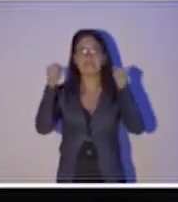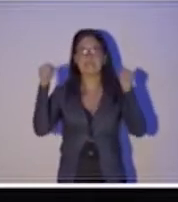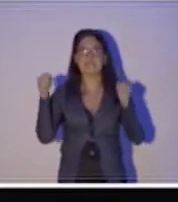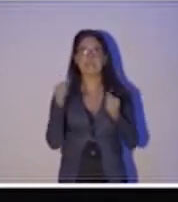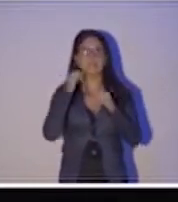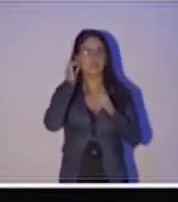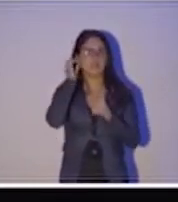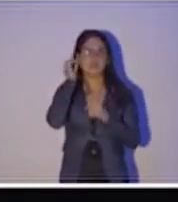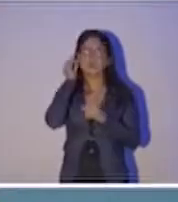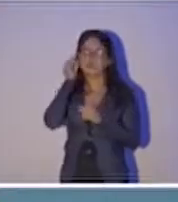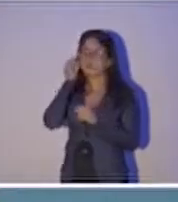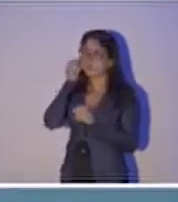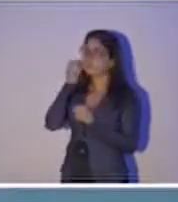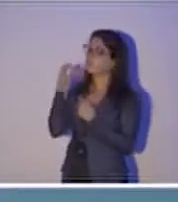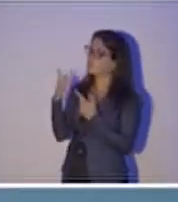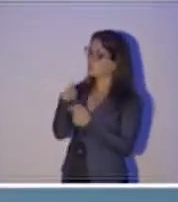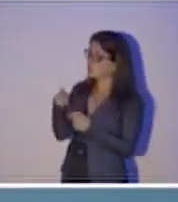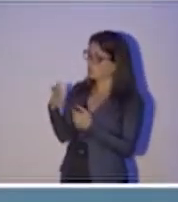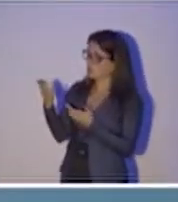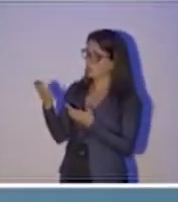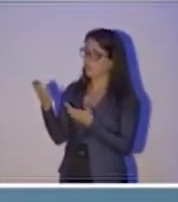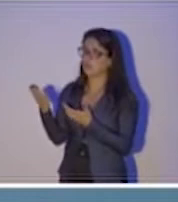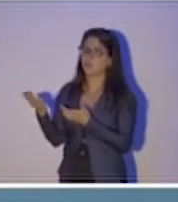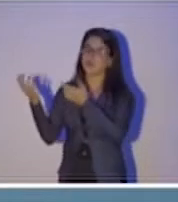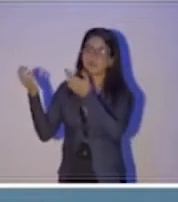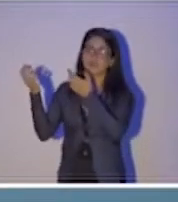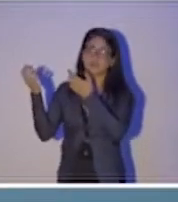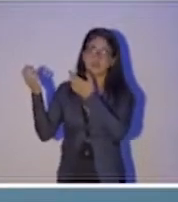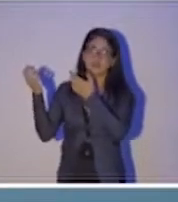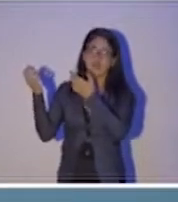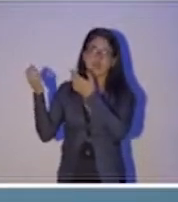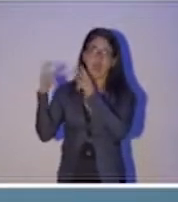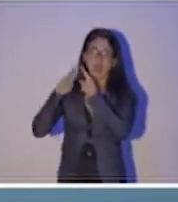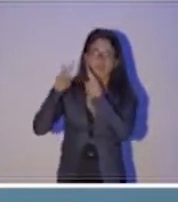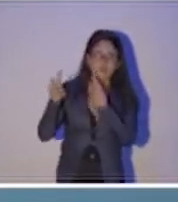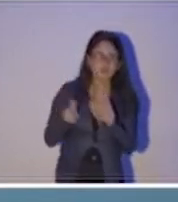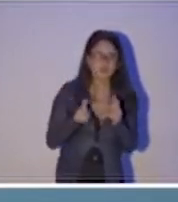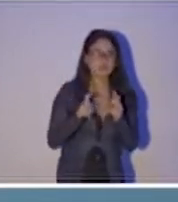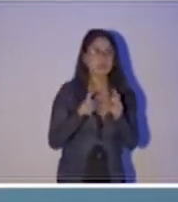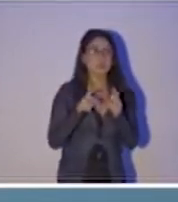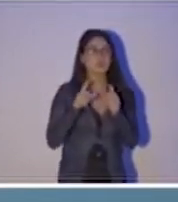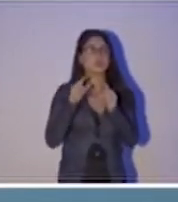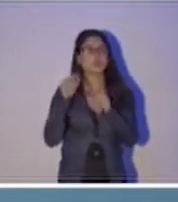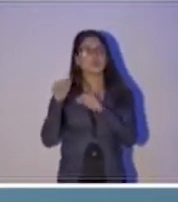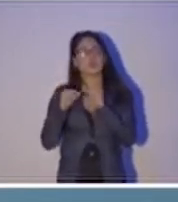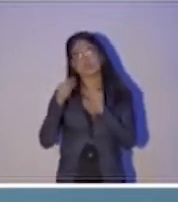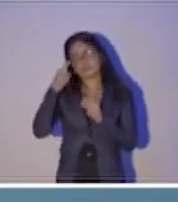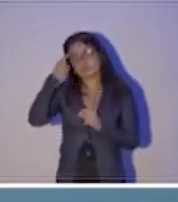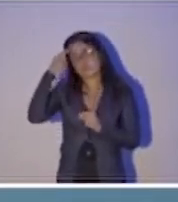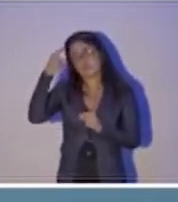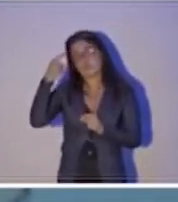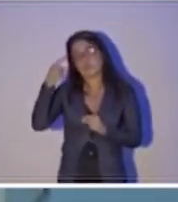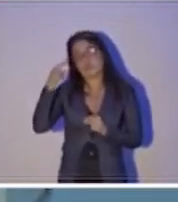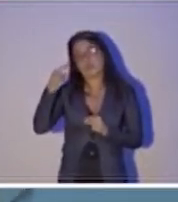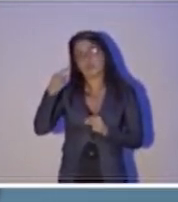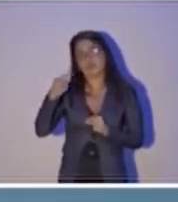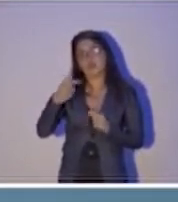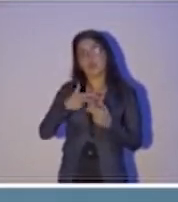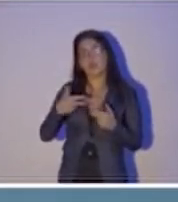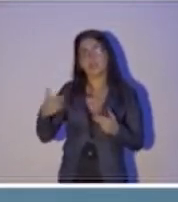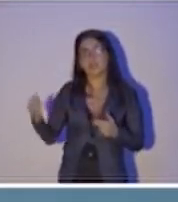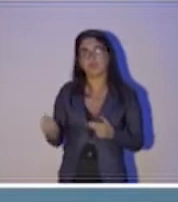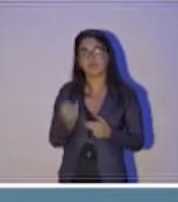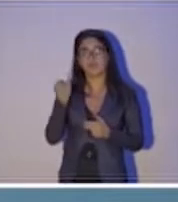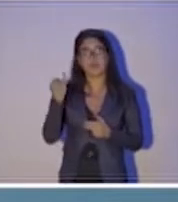Professor, você tocou num assunto que eu acho que chama uma... Eu estou fazendo uma correlação aqui na minha cabeça sobre coisas que agora são